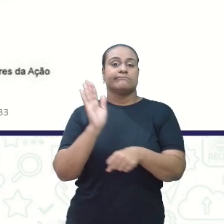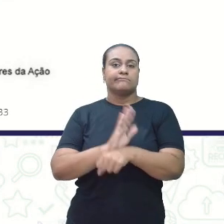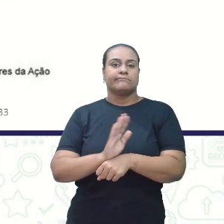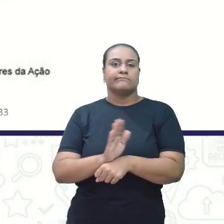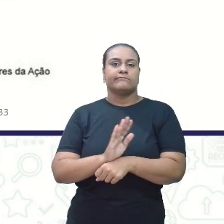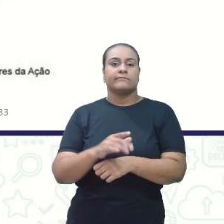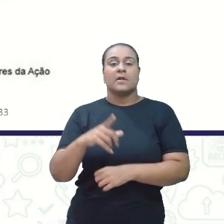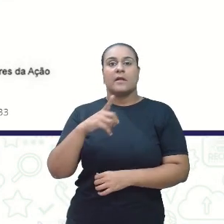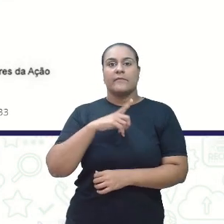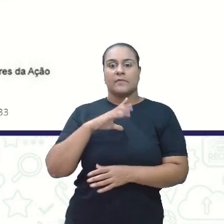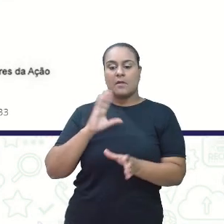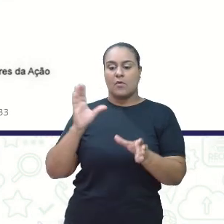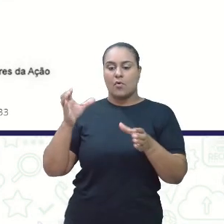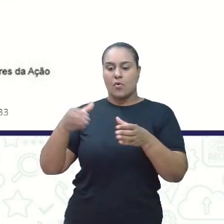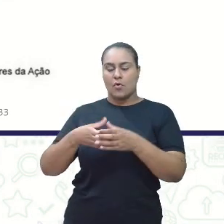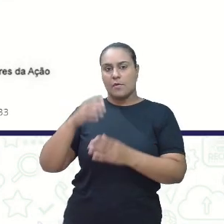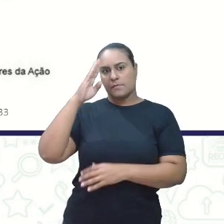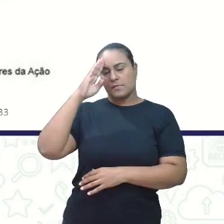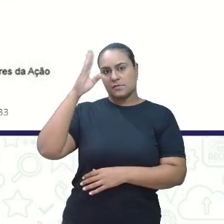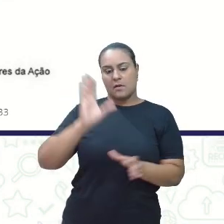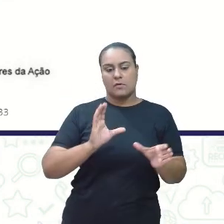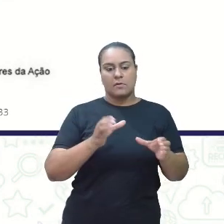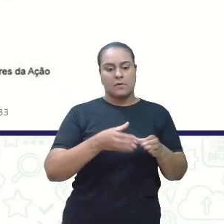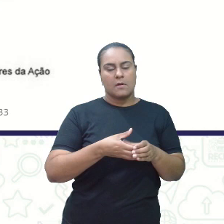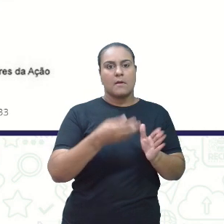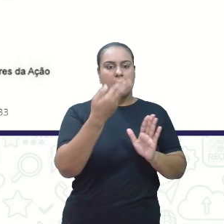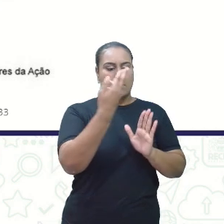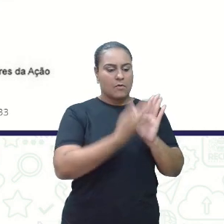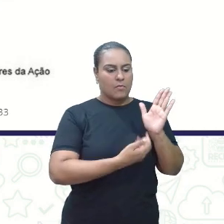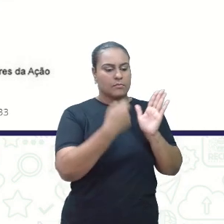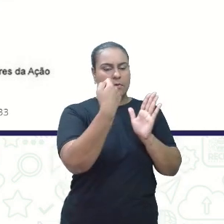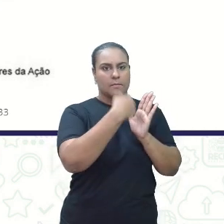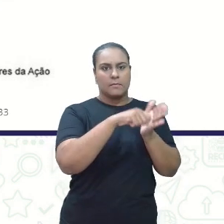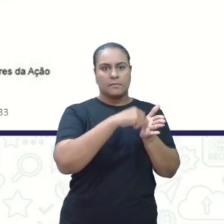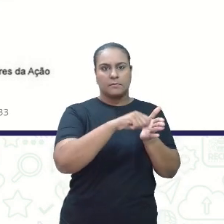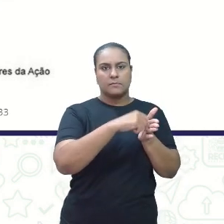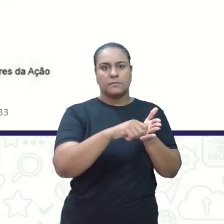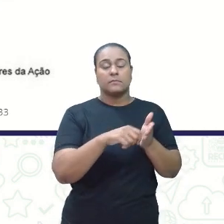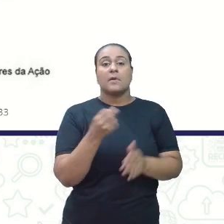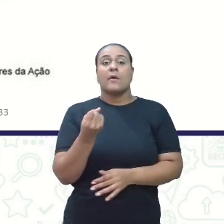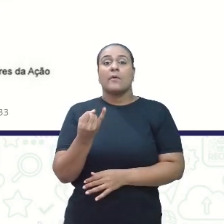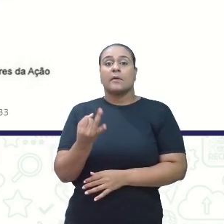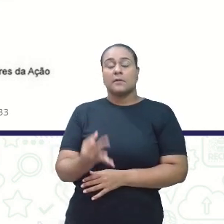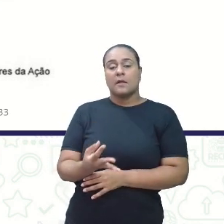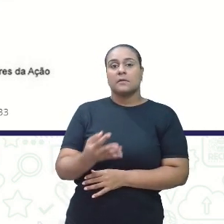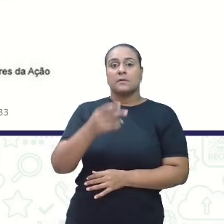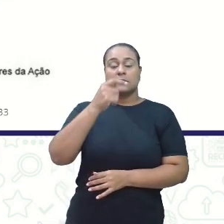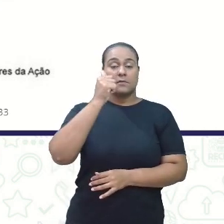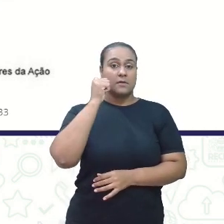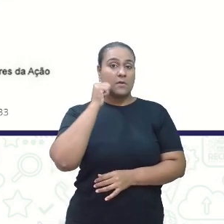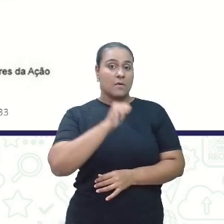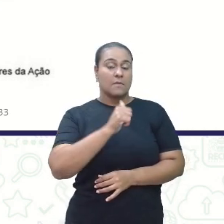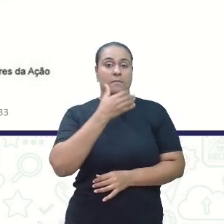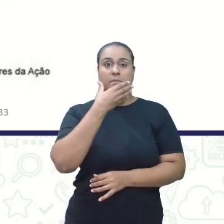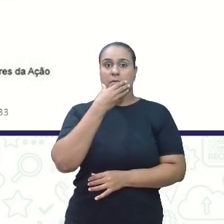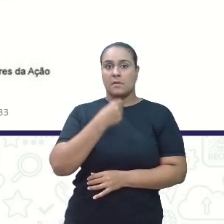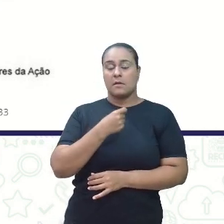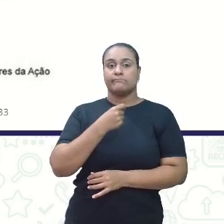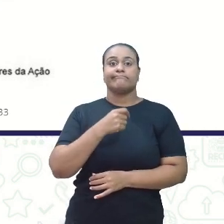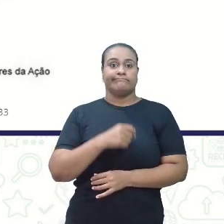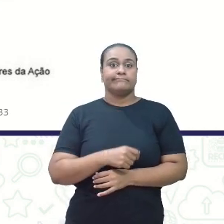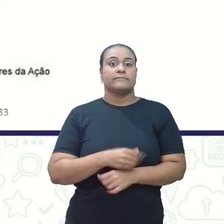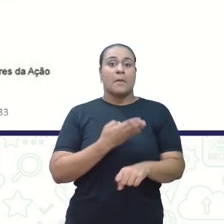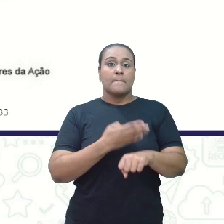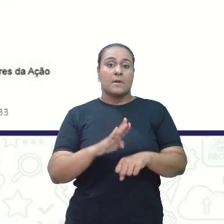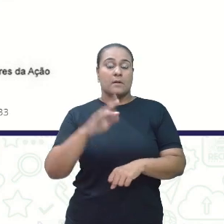principais, nos roteiristas e nos diretores, qual é a quantidade de homens e mulheres, brancos e negros. É interessante da gente analisar